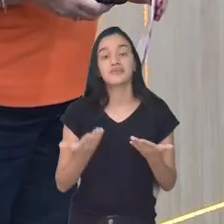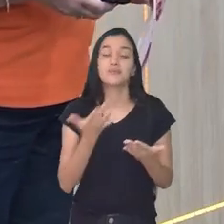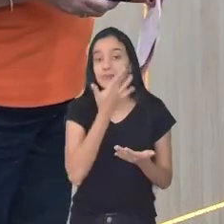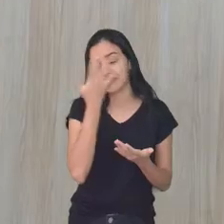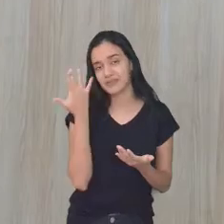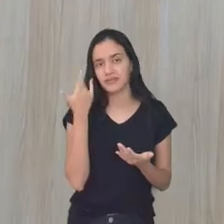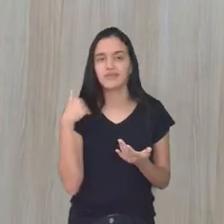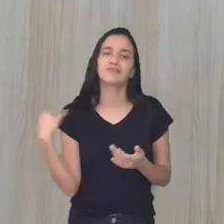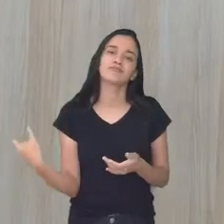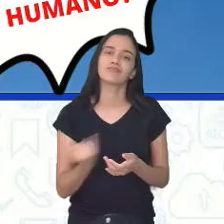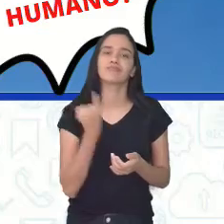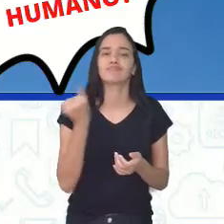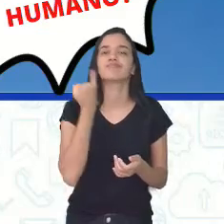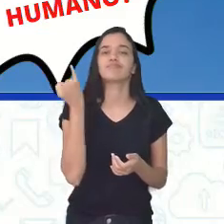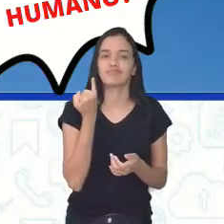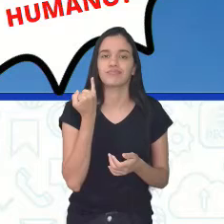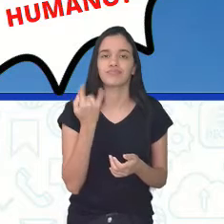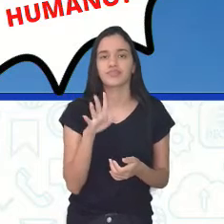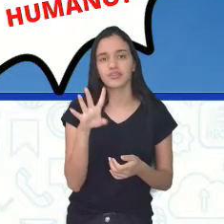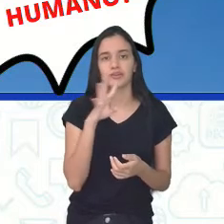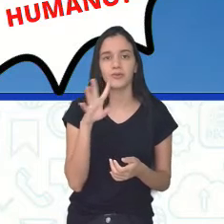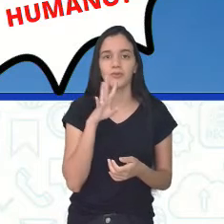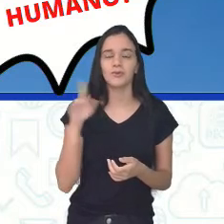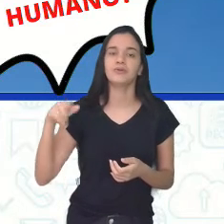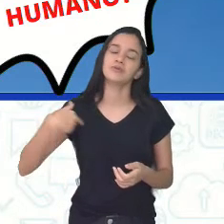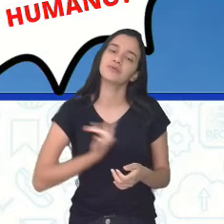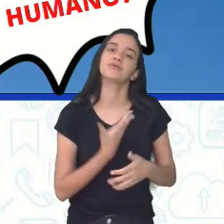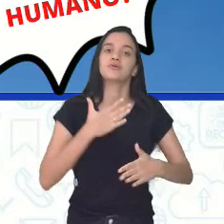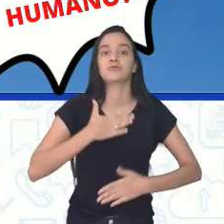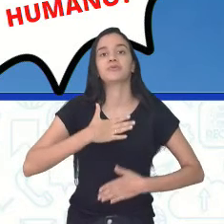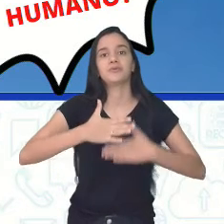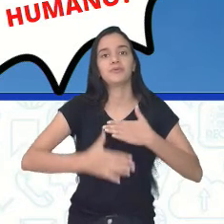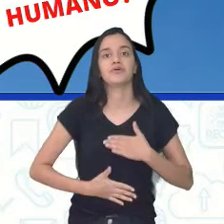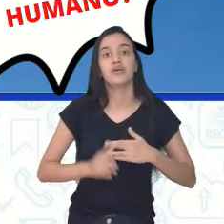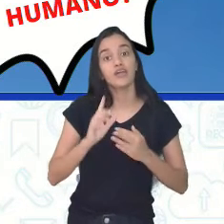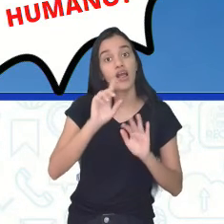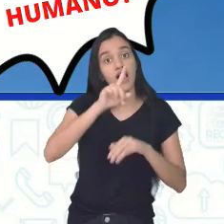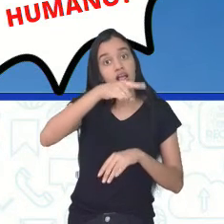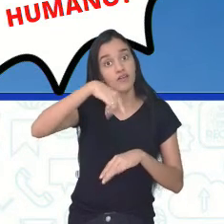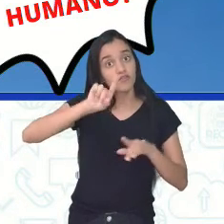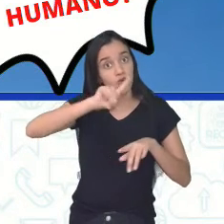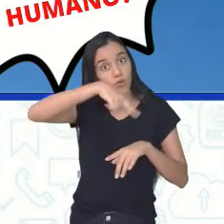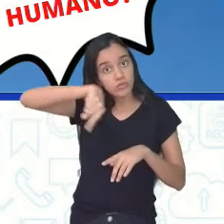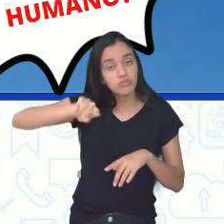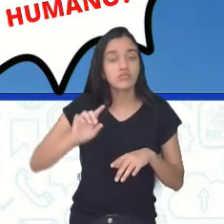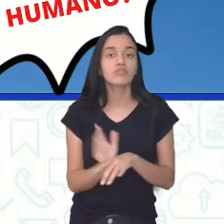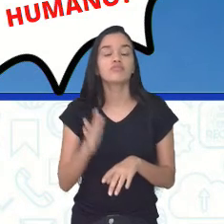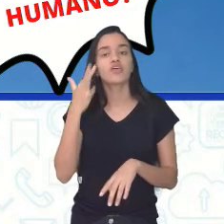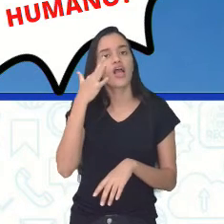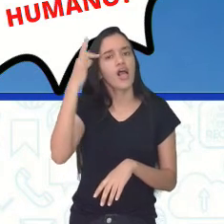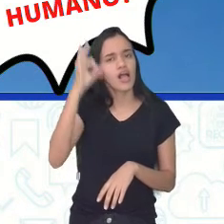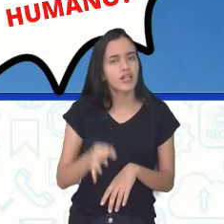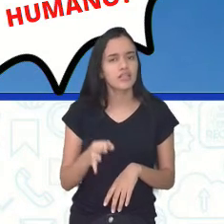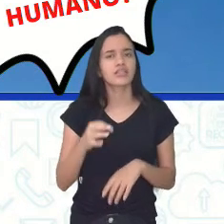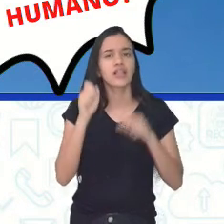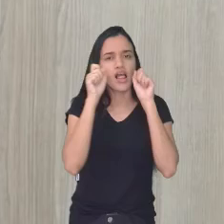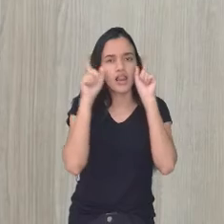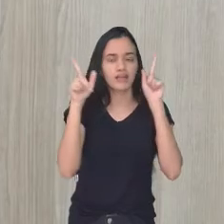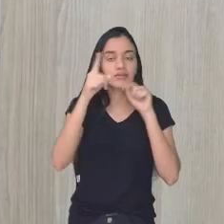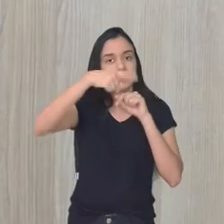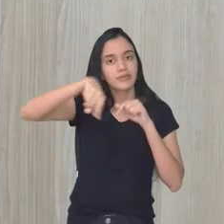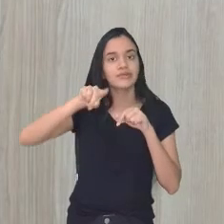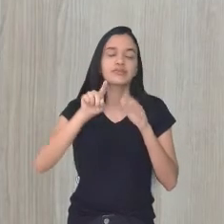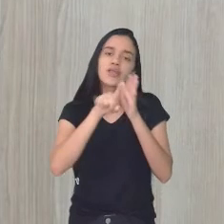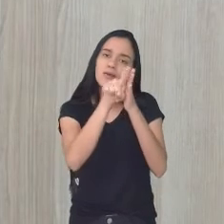vejam aí como é importante, né, conhecermos o nosso corpo. Então, vocês fiquem atentos para fazerem a pesquisa de vocês